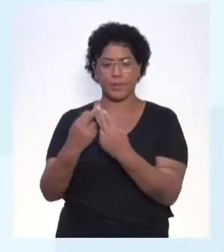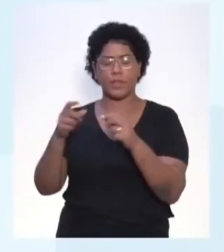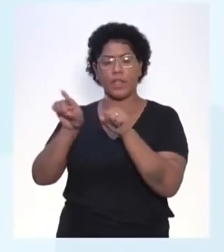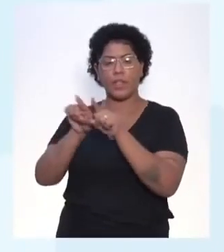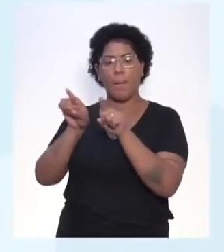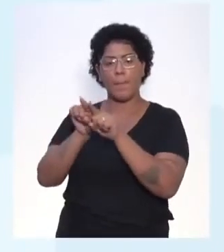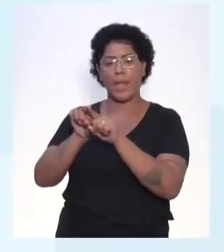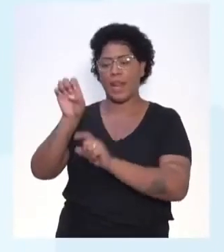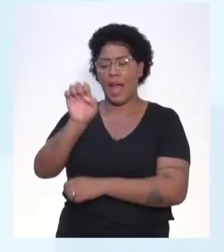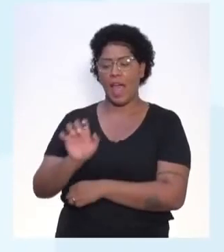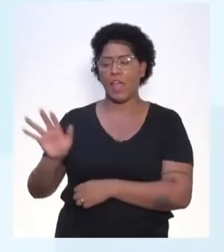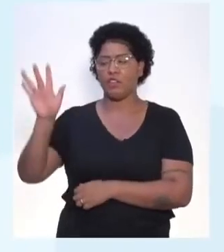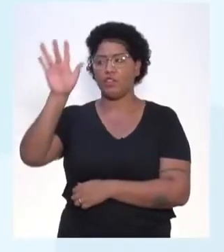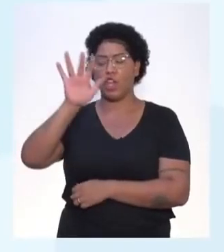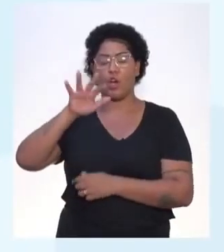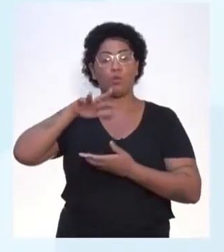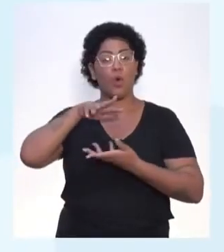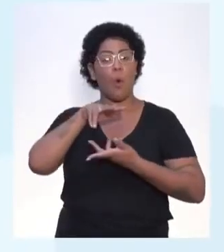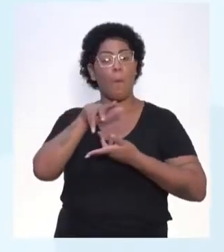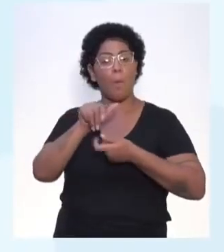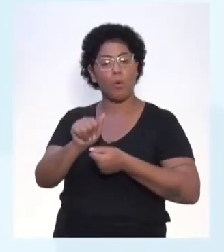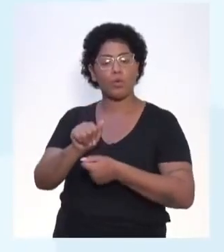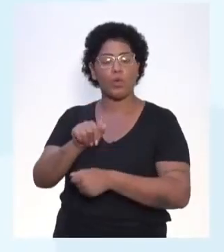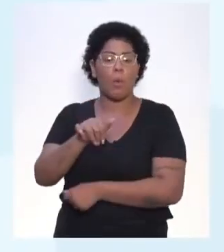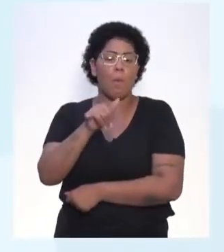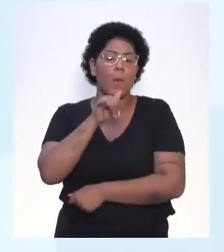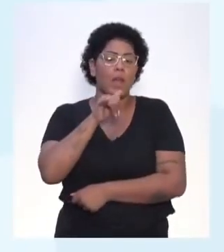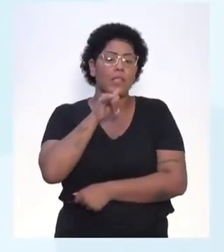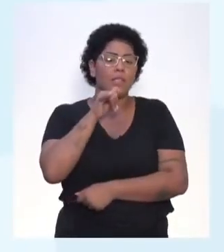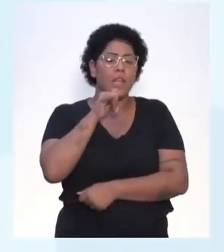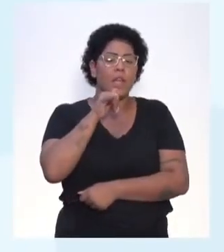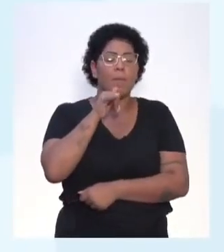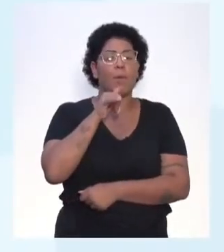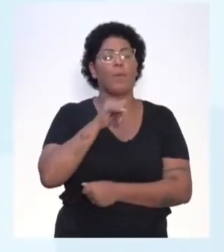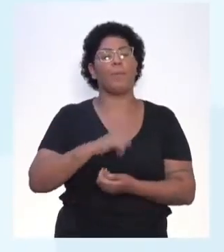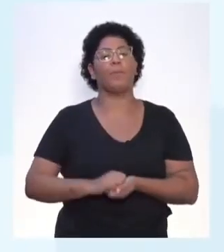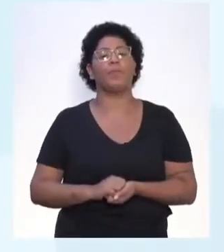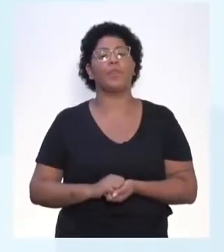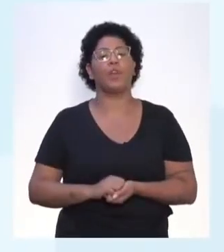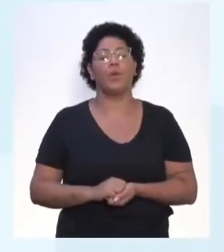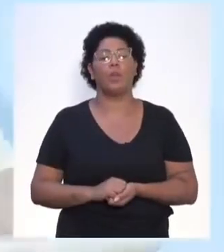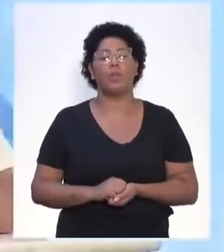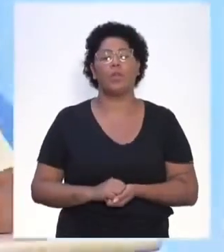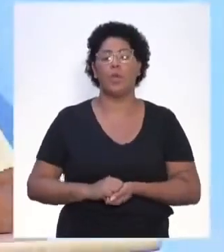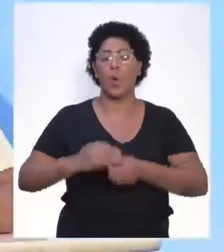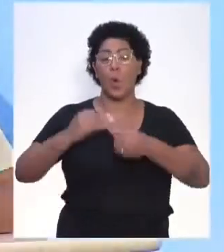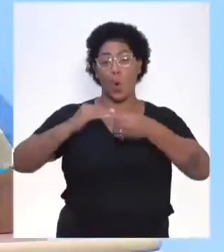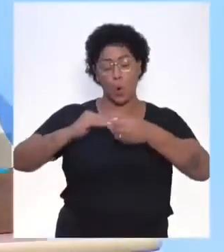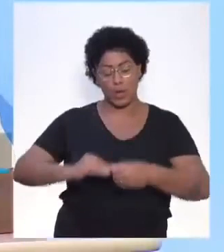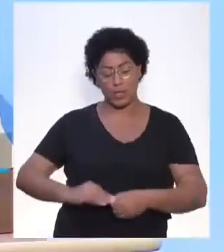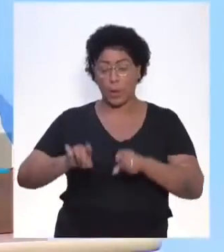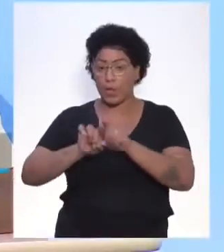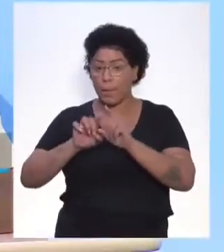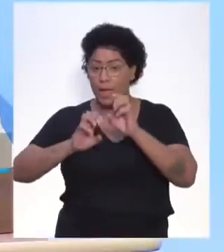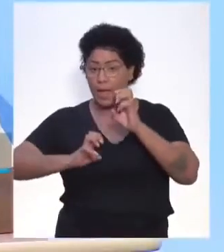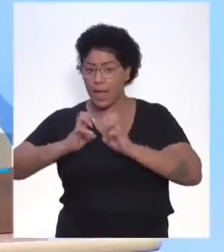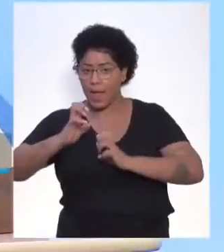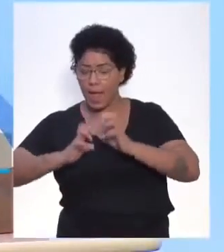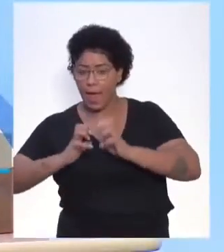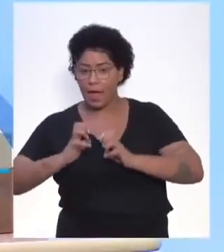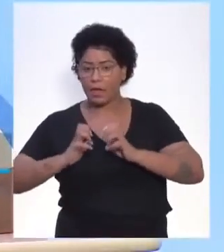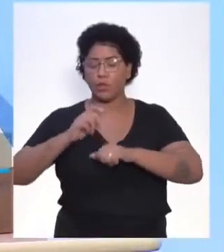do planeta, sistemas modernos de colonização, imperialismo e conflitos atuais. Lembrando que nós